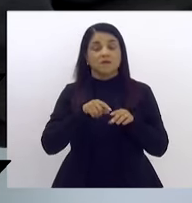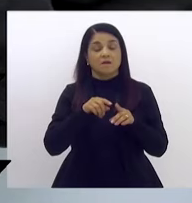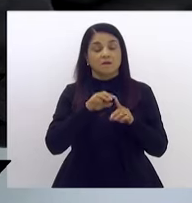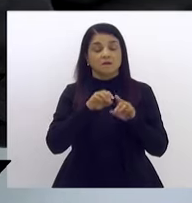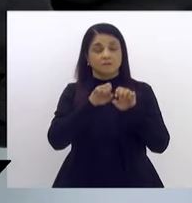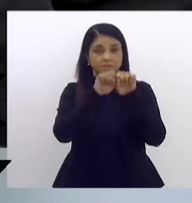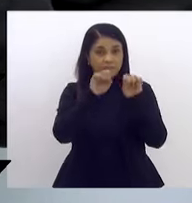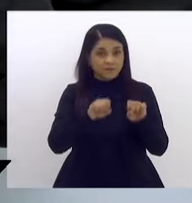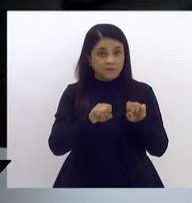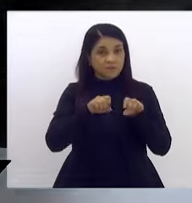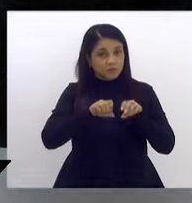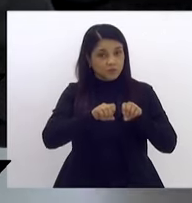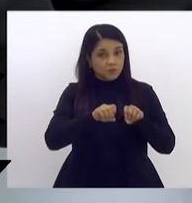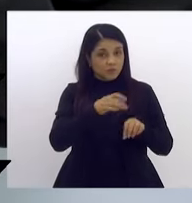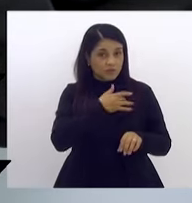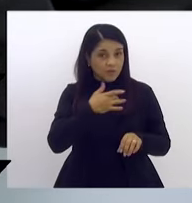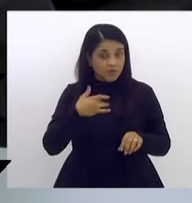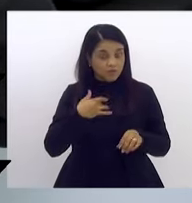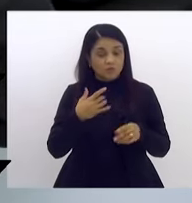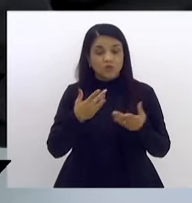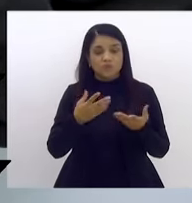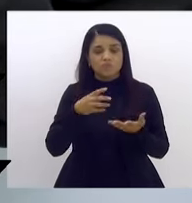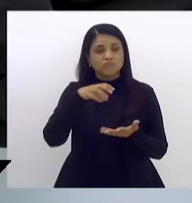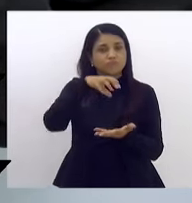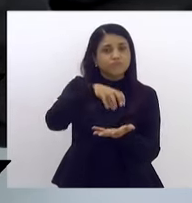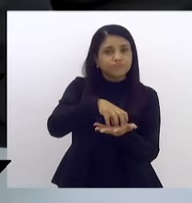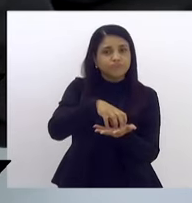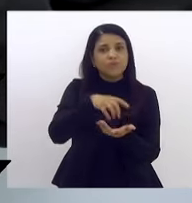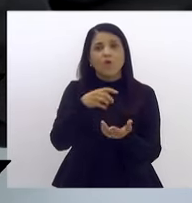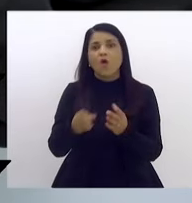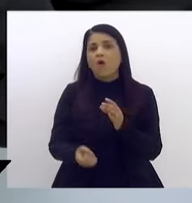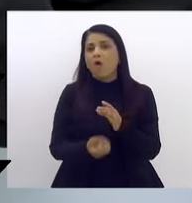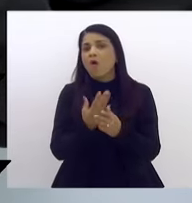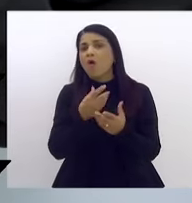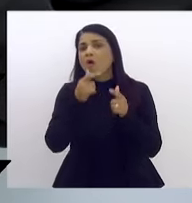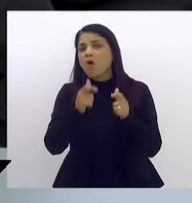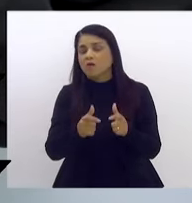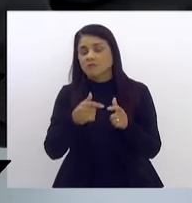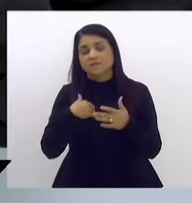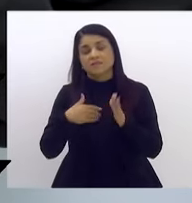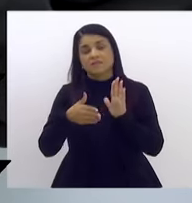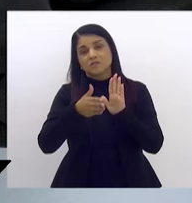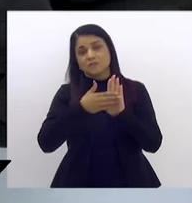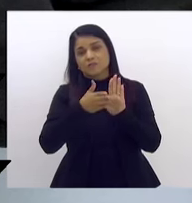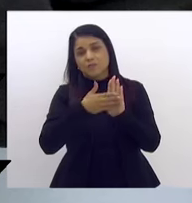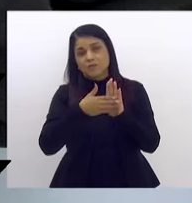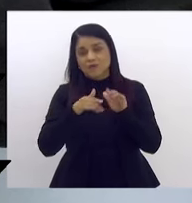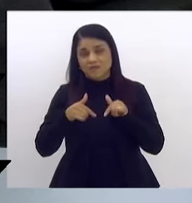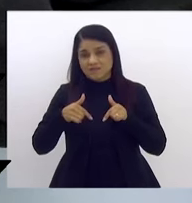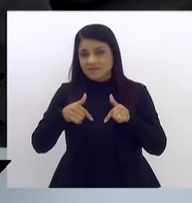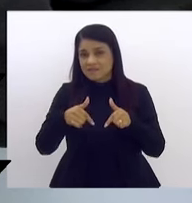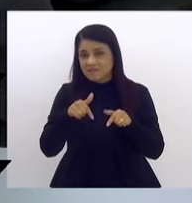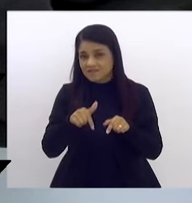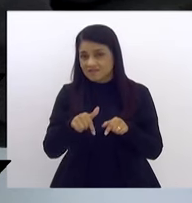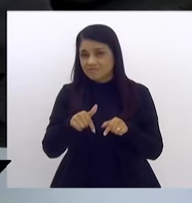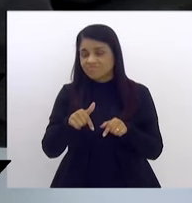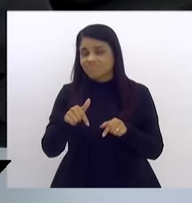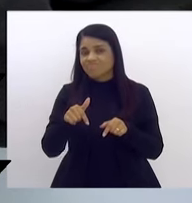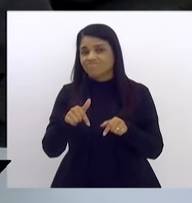entraria né do nosso sistema de saúde porque às vezes a gente propõe aqui iniciativas e que são assim e